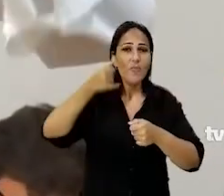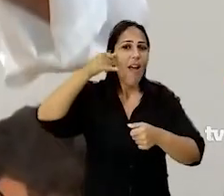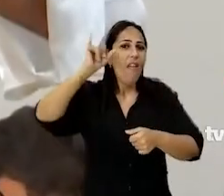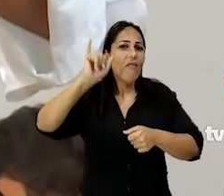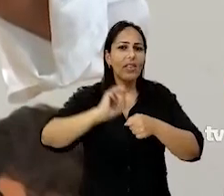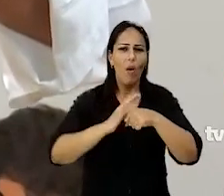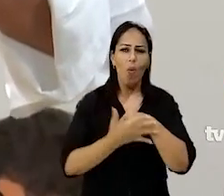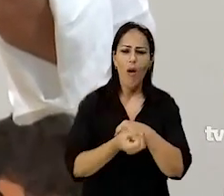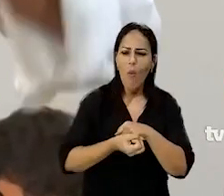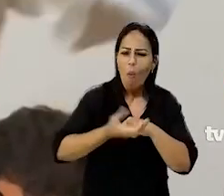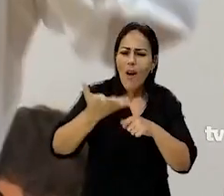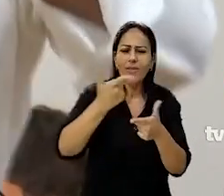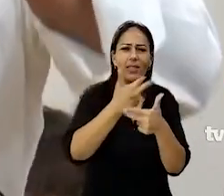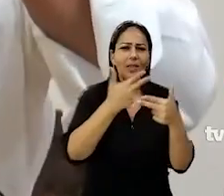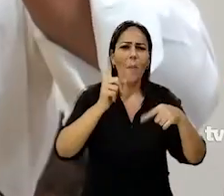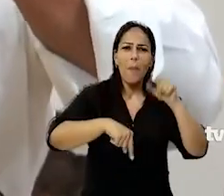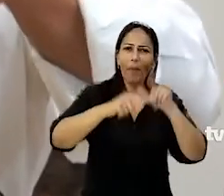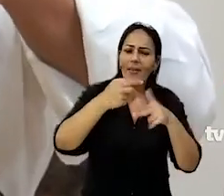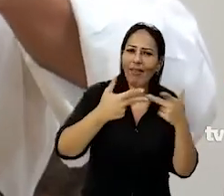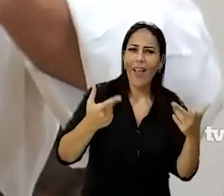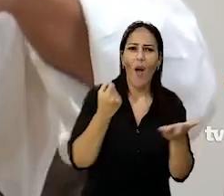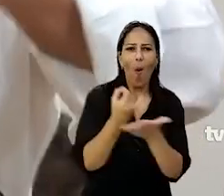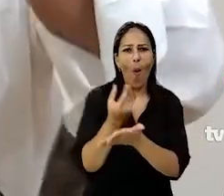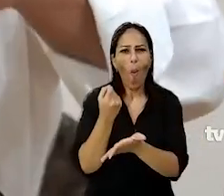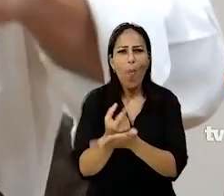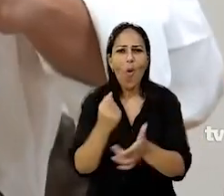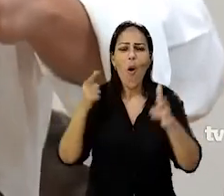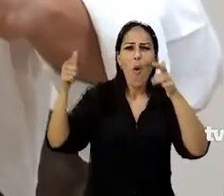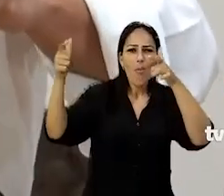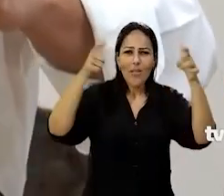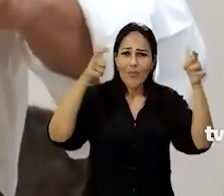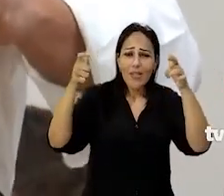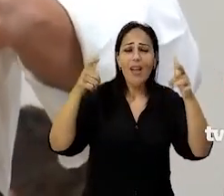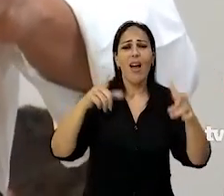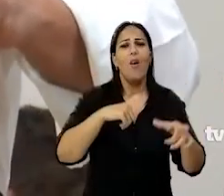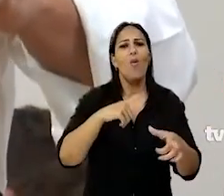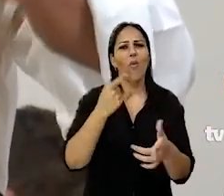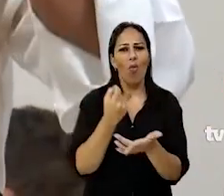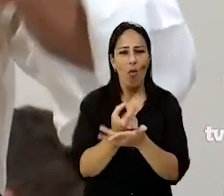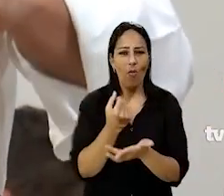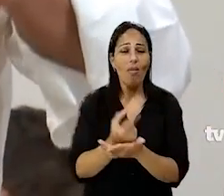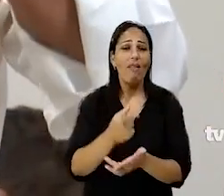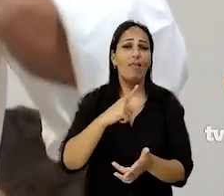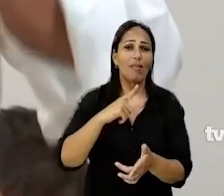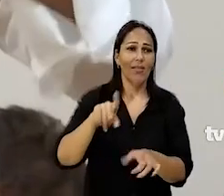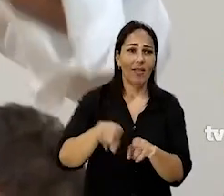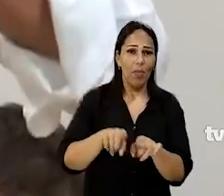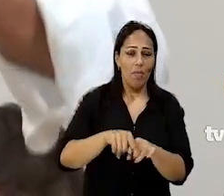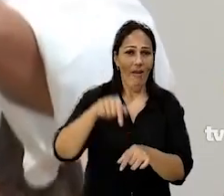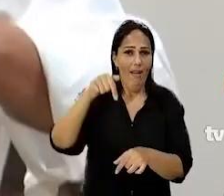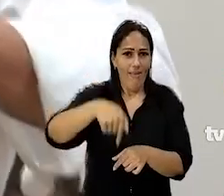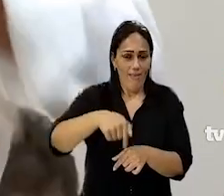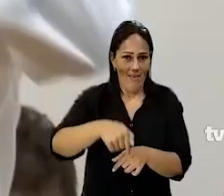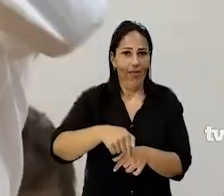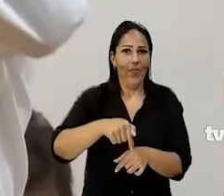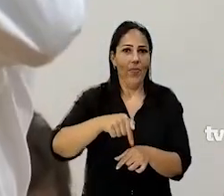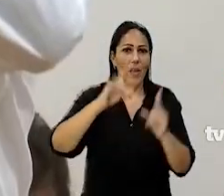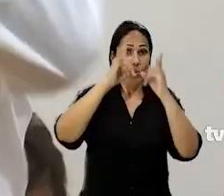Quantos equipamentos compramos, não só para o Hospital do Seridó, que é um novo hospital de referência no Rio Grande do